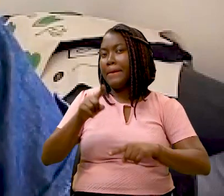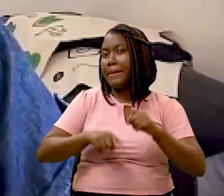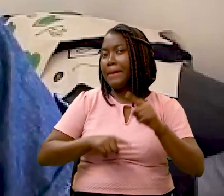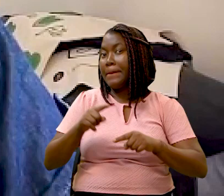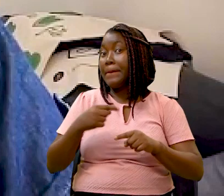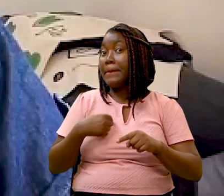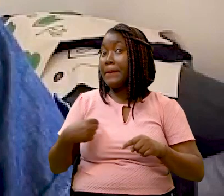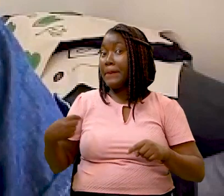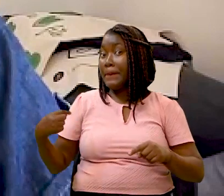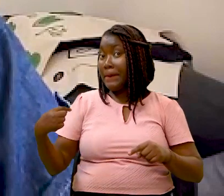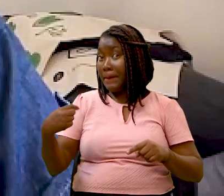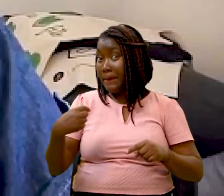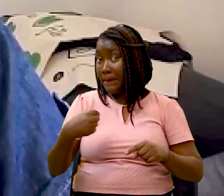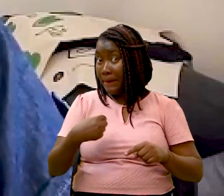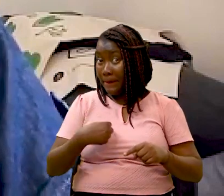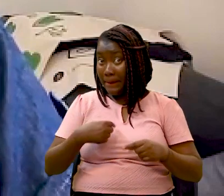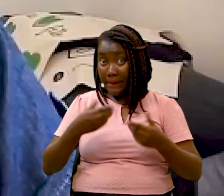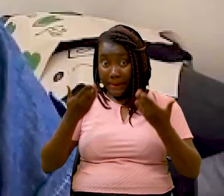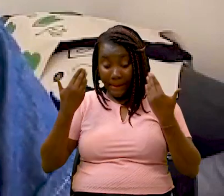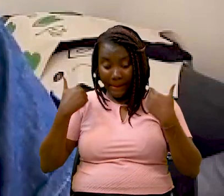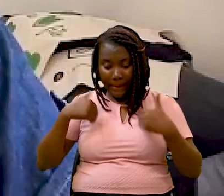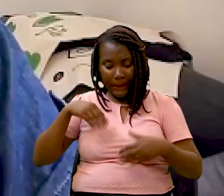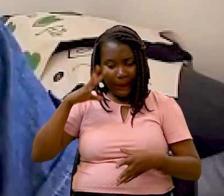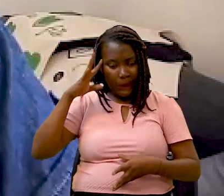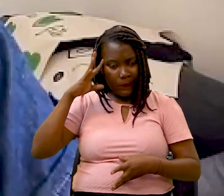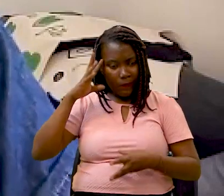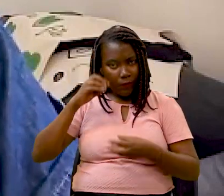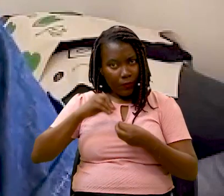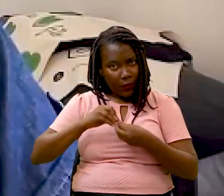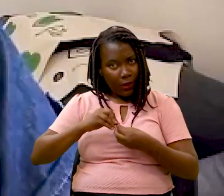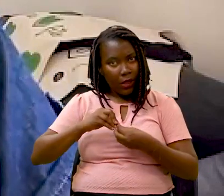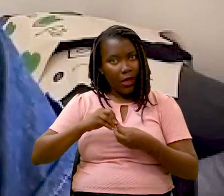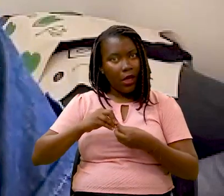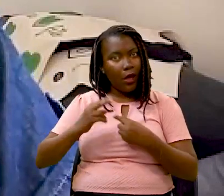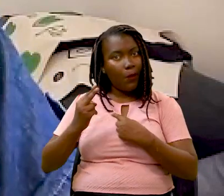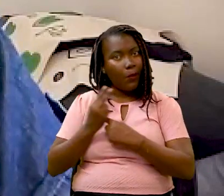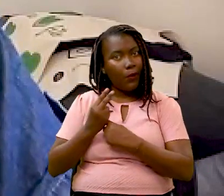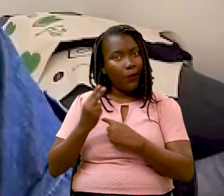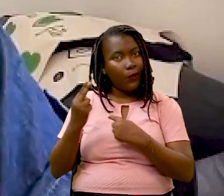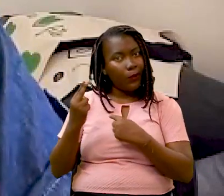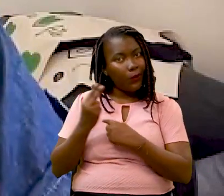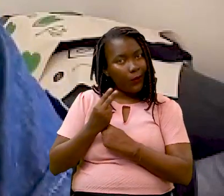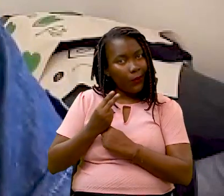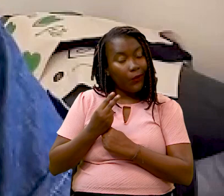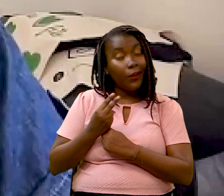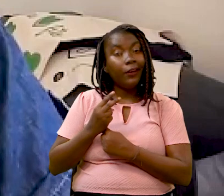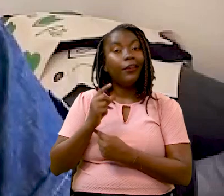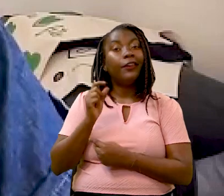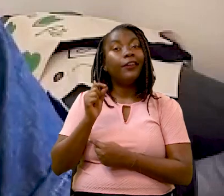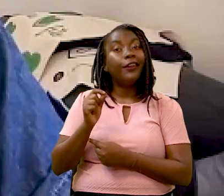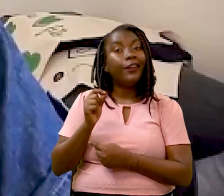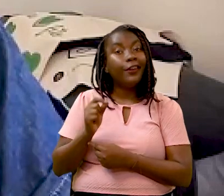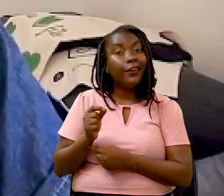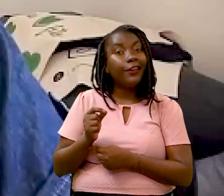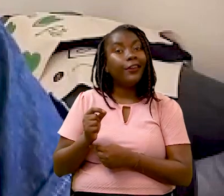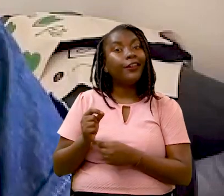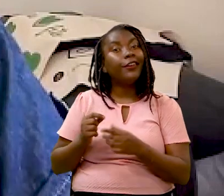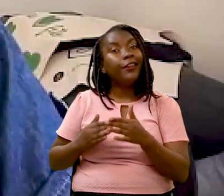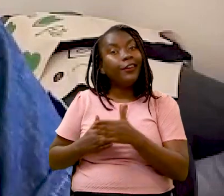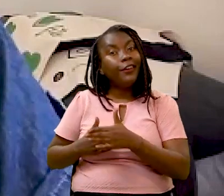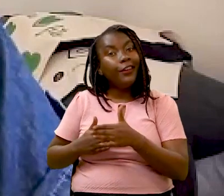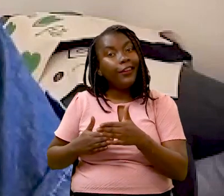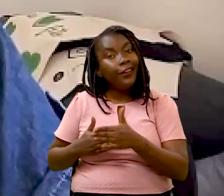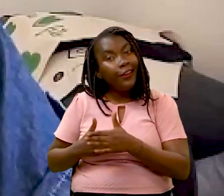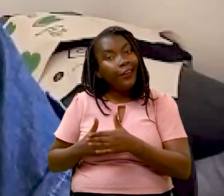que o nosso organismo entende como protetoras e que inibem